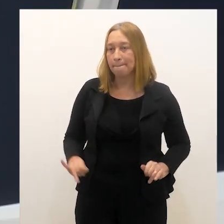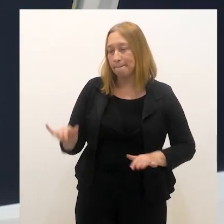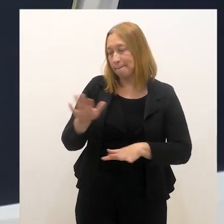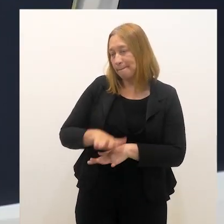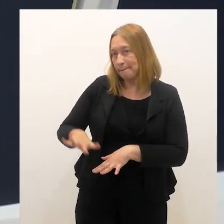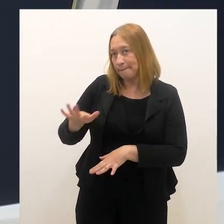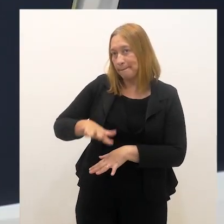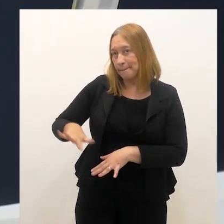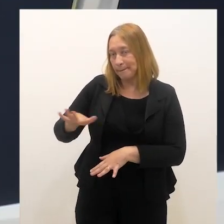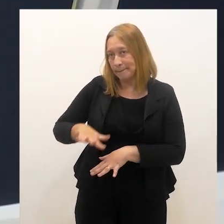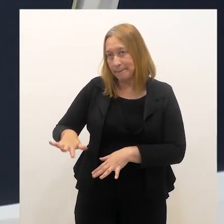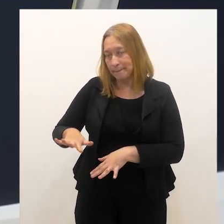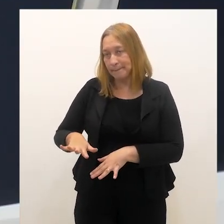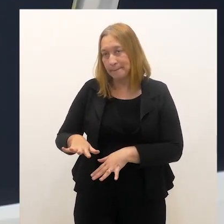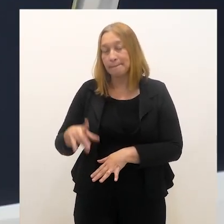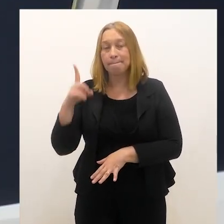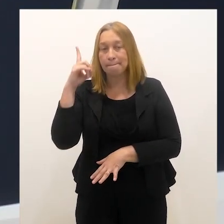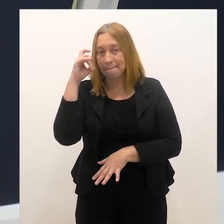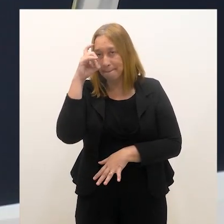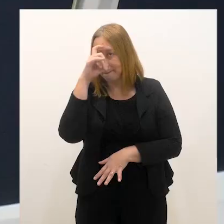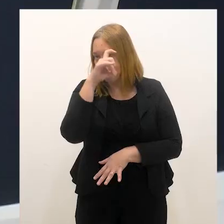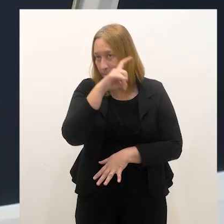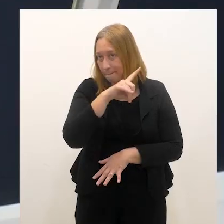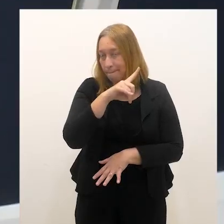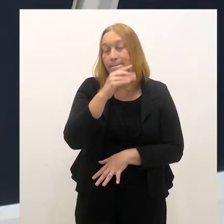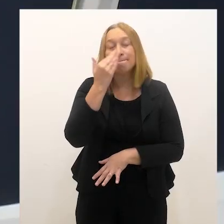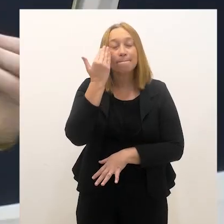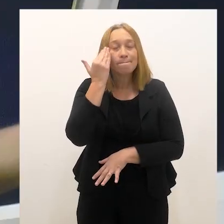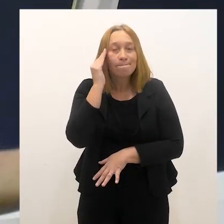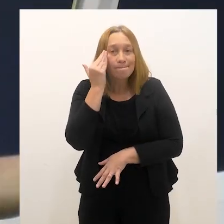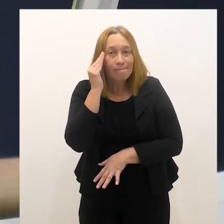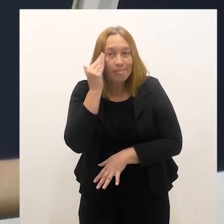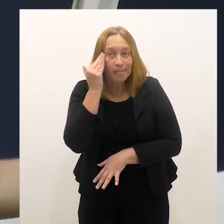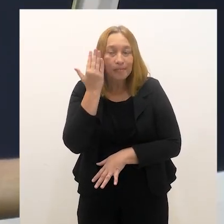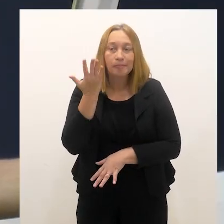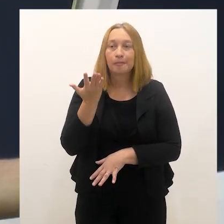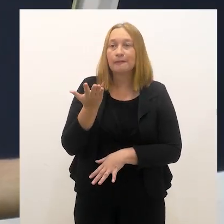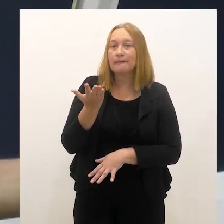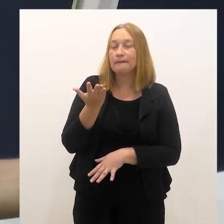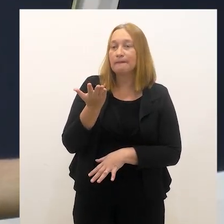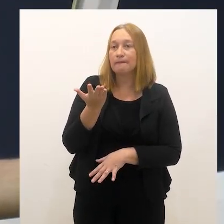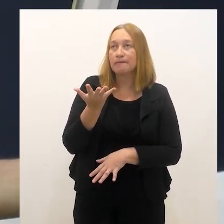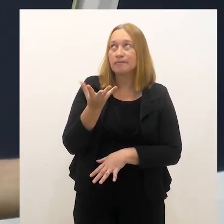na infância, ficou difícil compreender